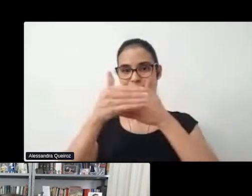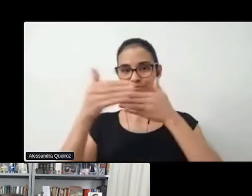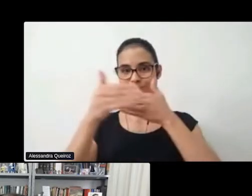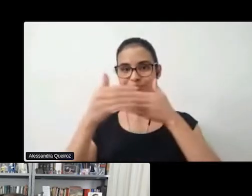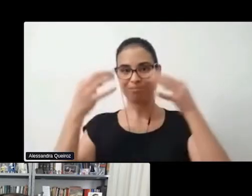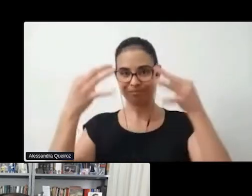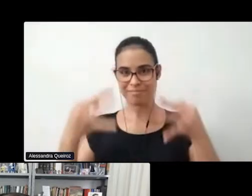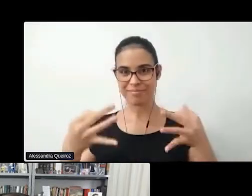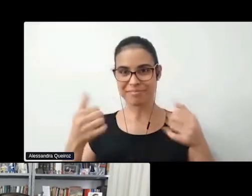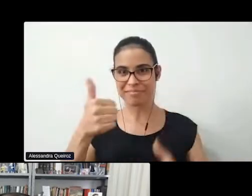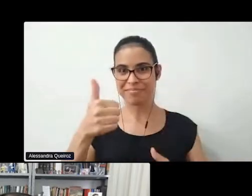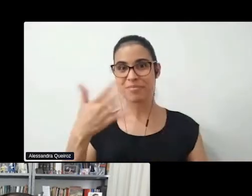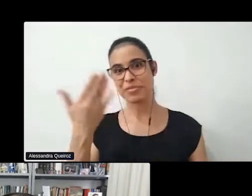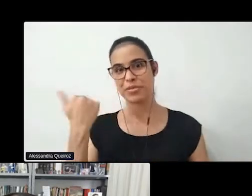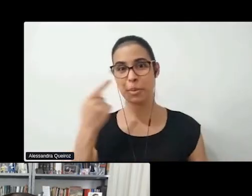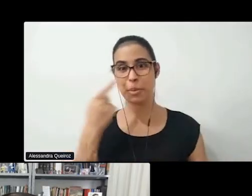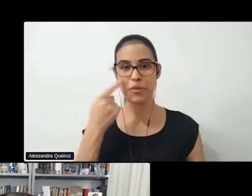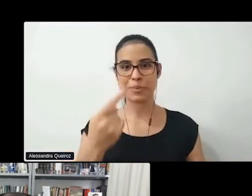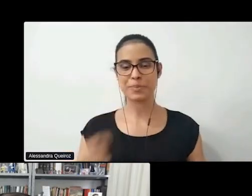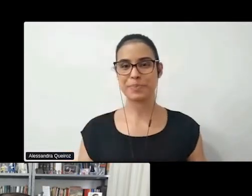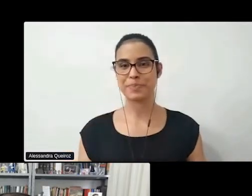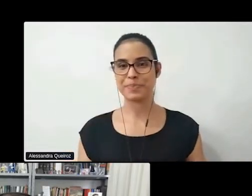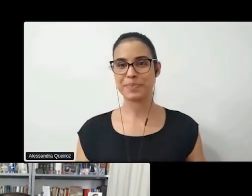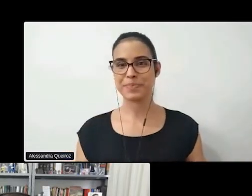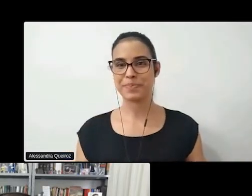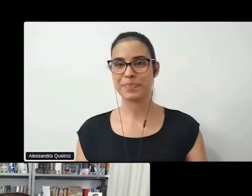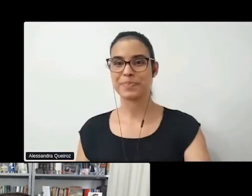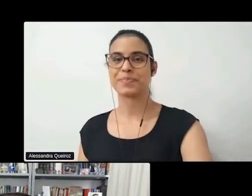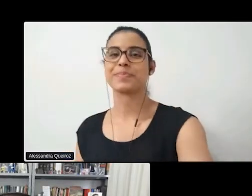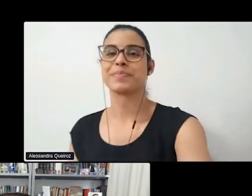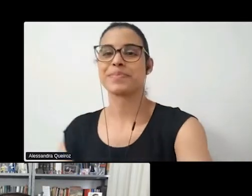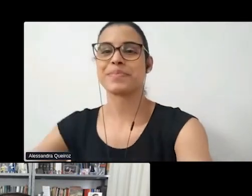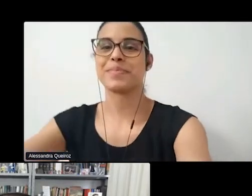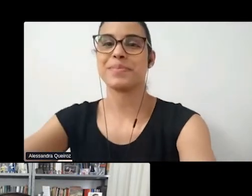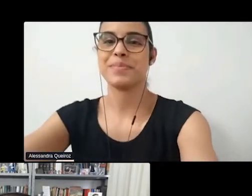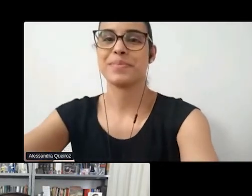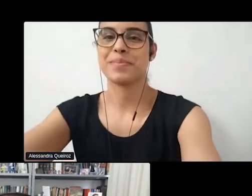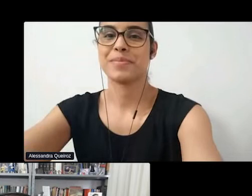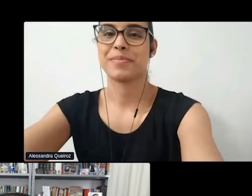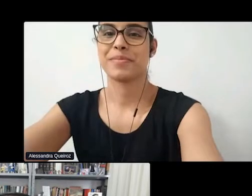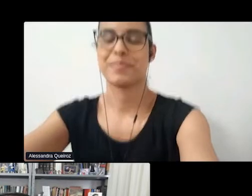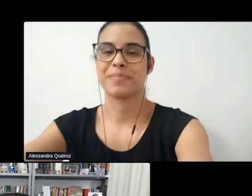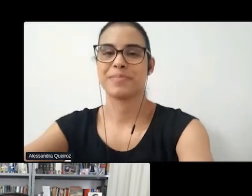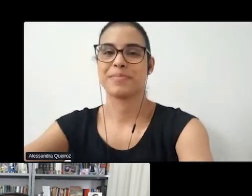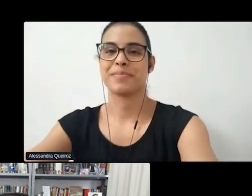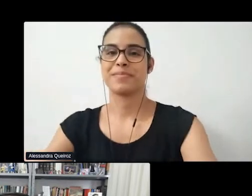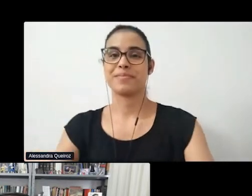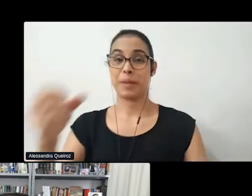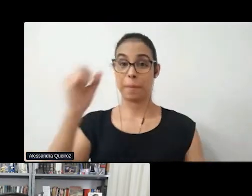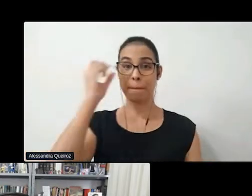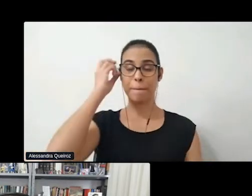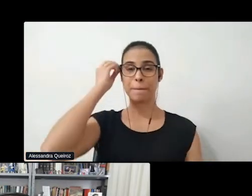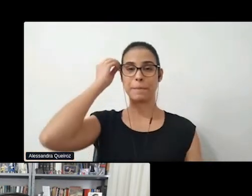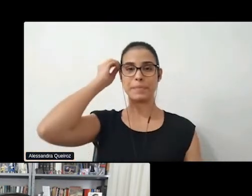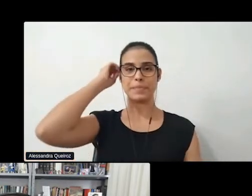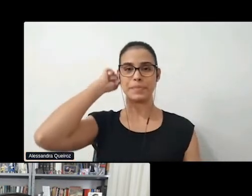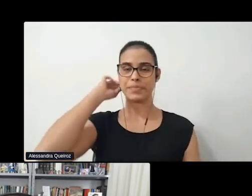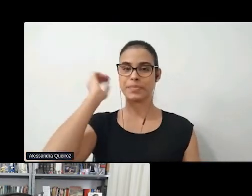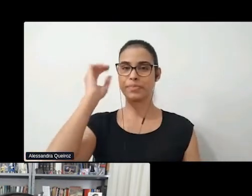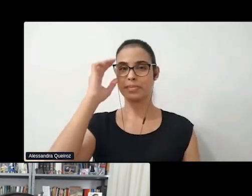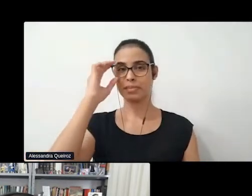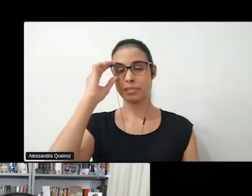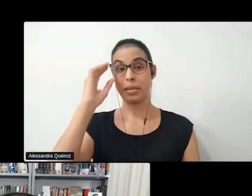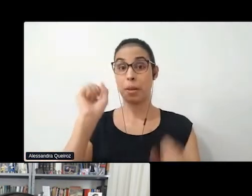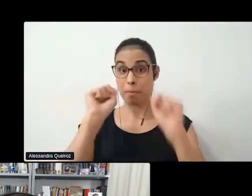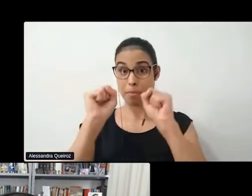Então, a gente pode começar com vocês se apresentando, falando um pouco de vocês, aonde